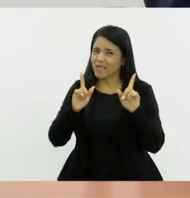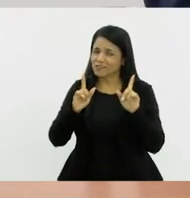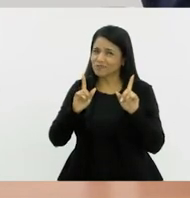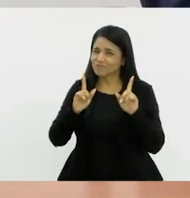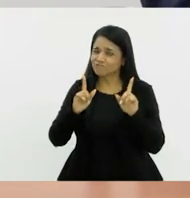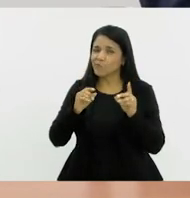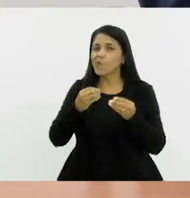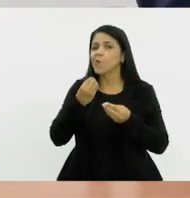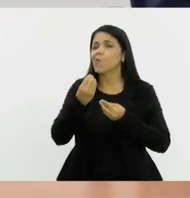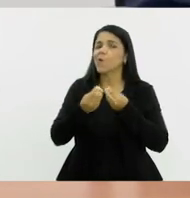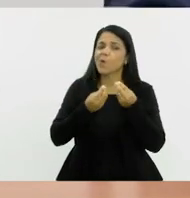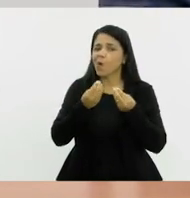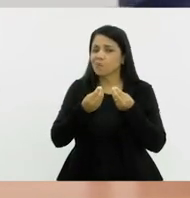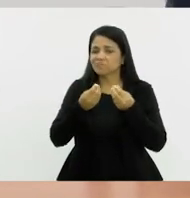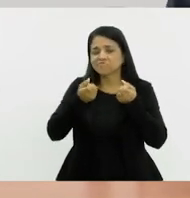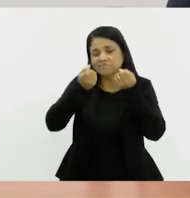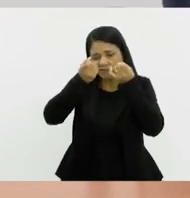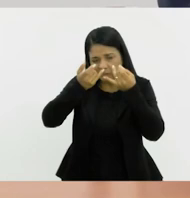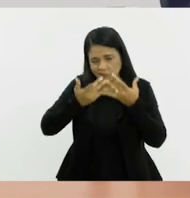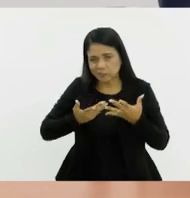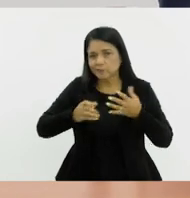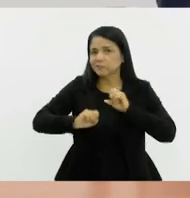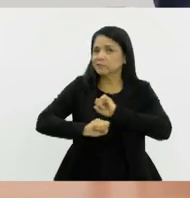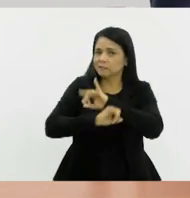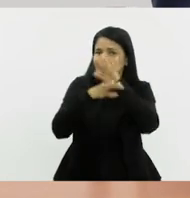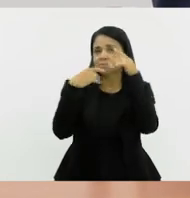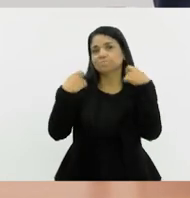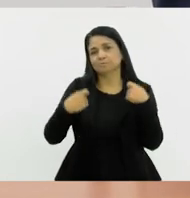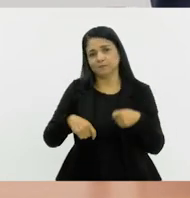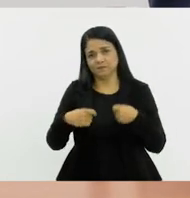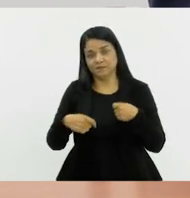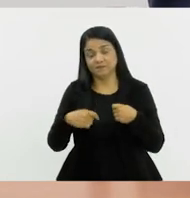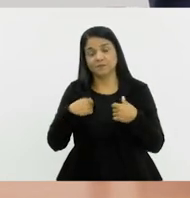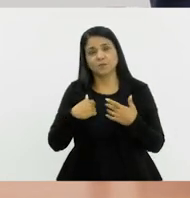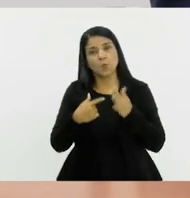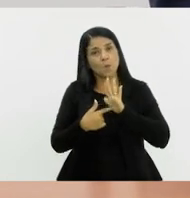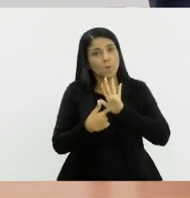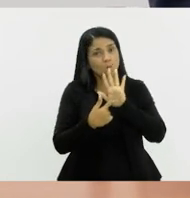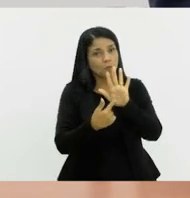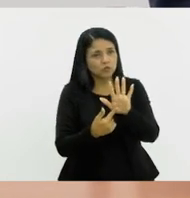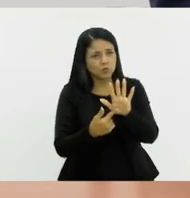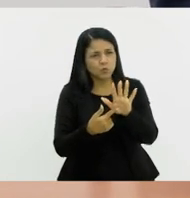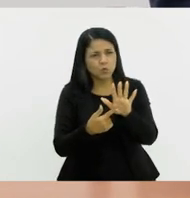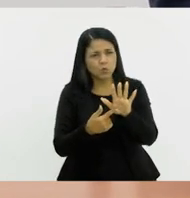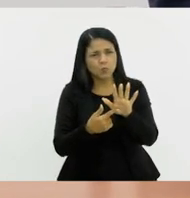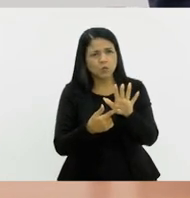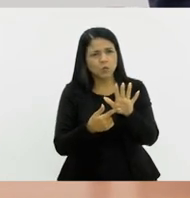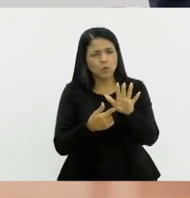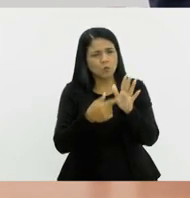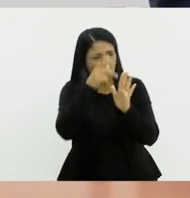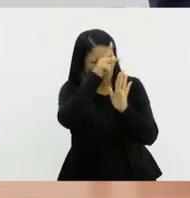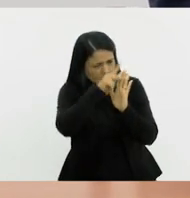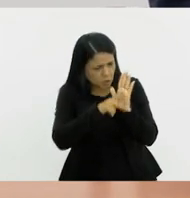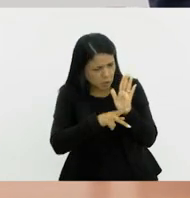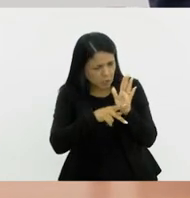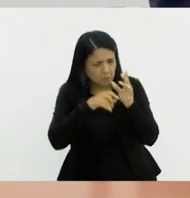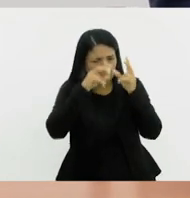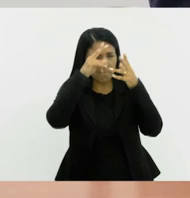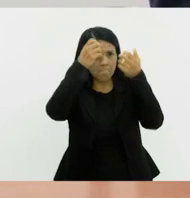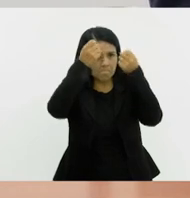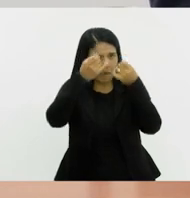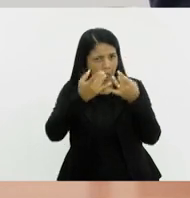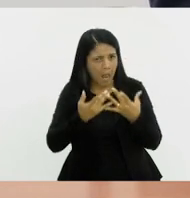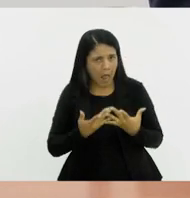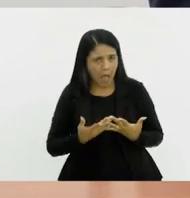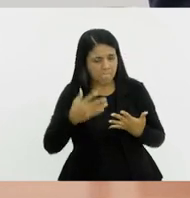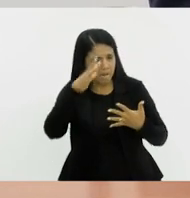que é, porque, do jeito que foi apresentado, parecia que não havia dúvida de que era uma unidade hospitalar, né?